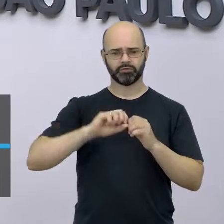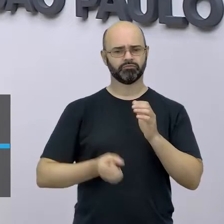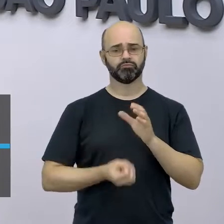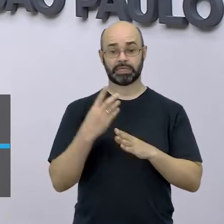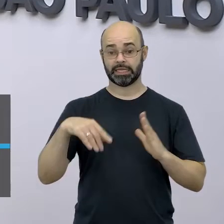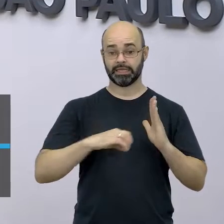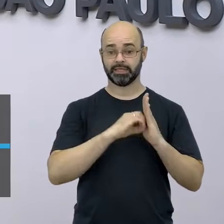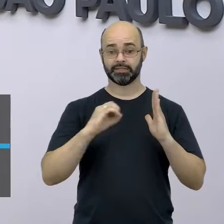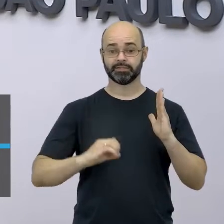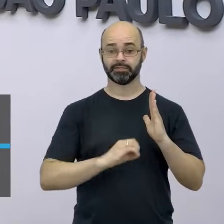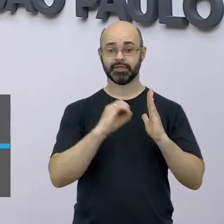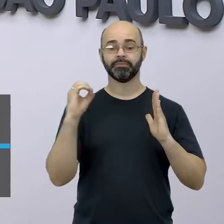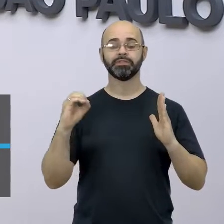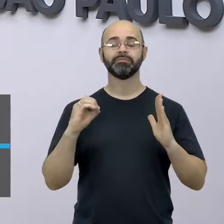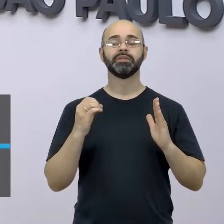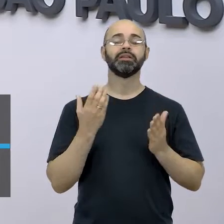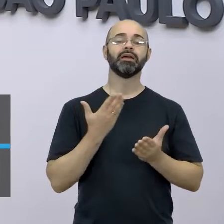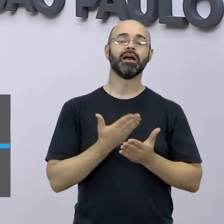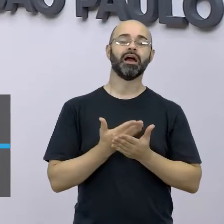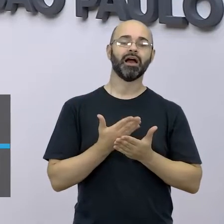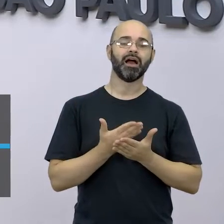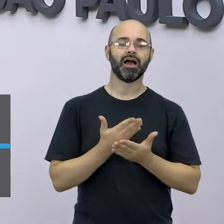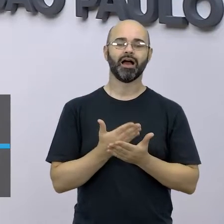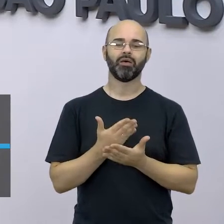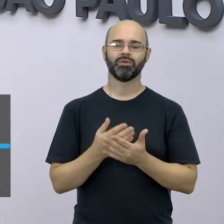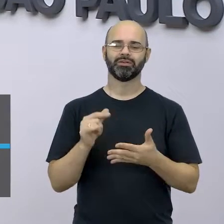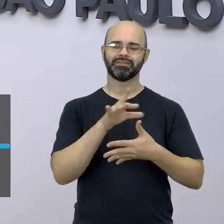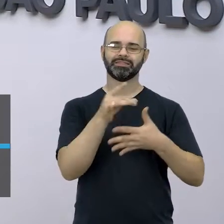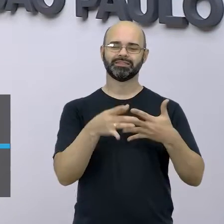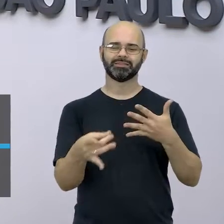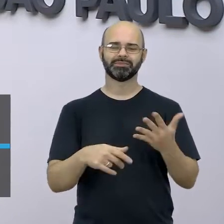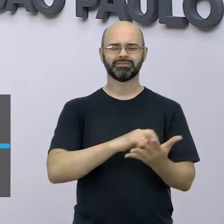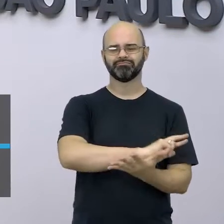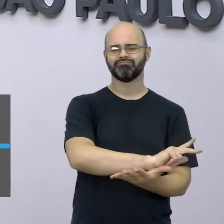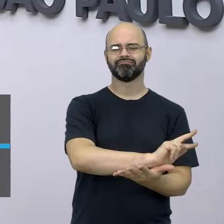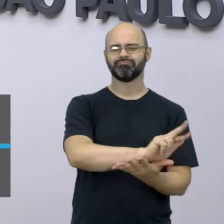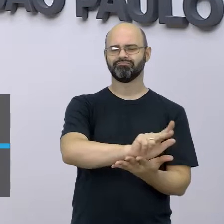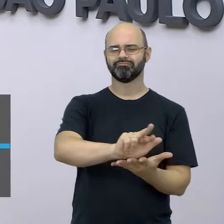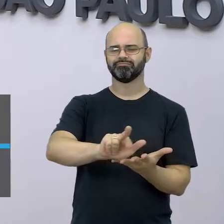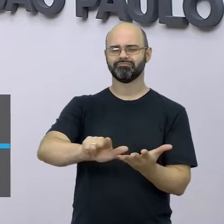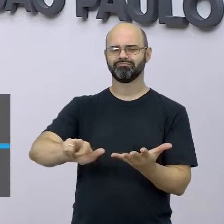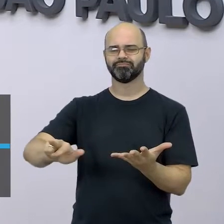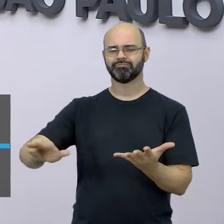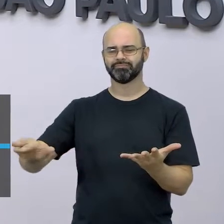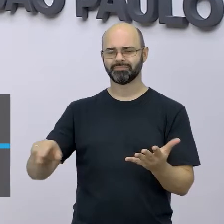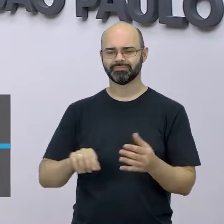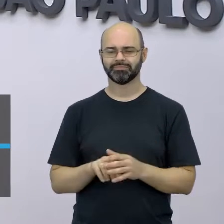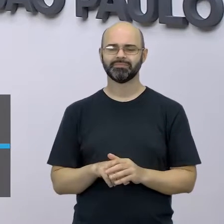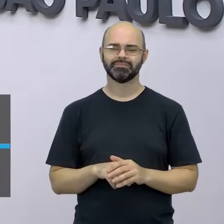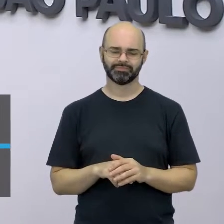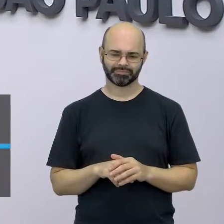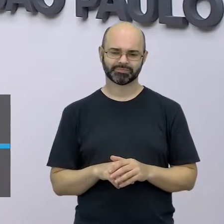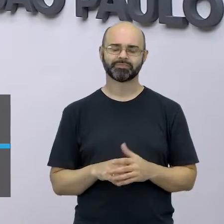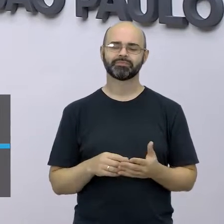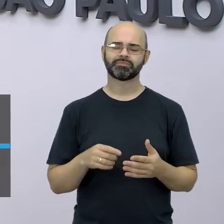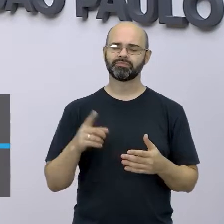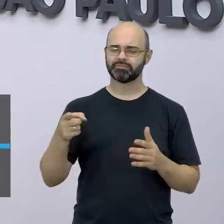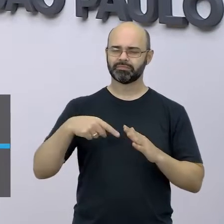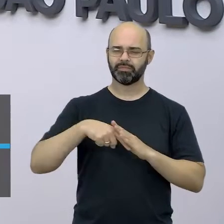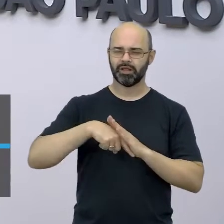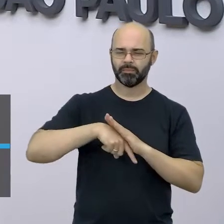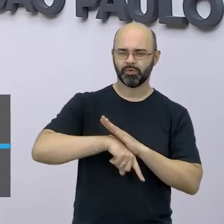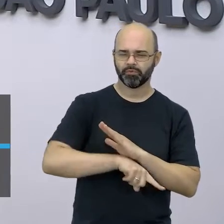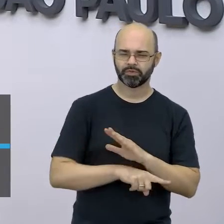CMSP de aulas de professores das mais diversas disciplinas e dos componentes curriculares, dos aprofundamentos